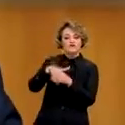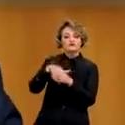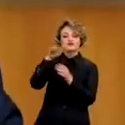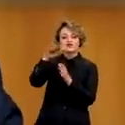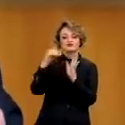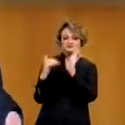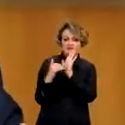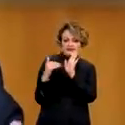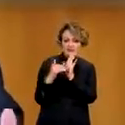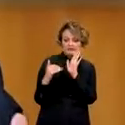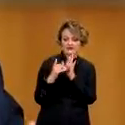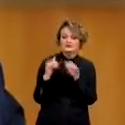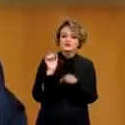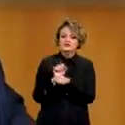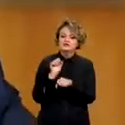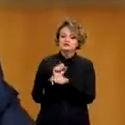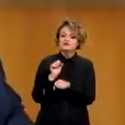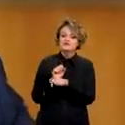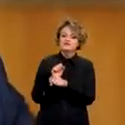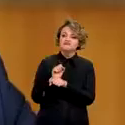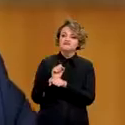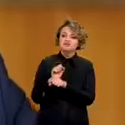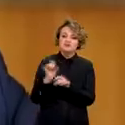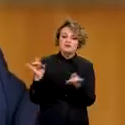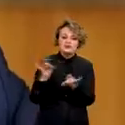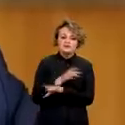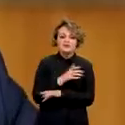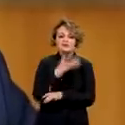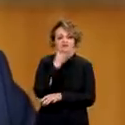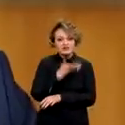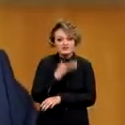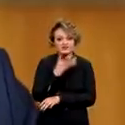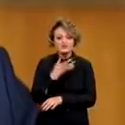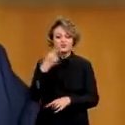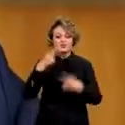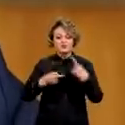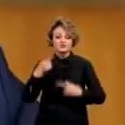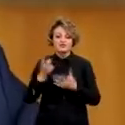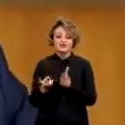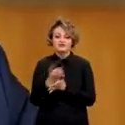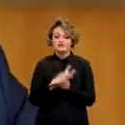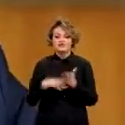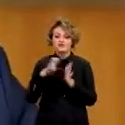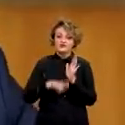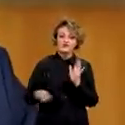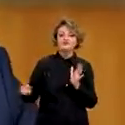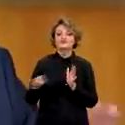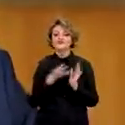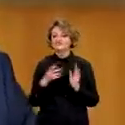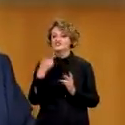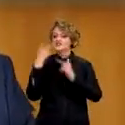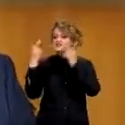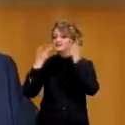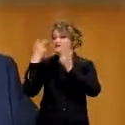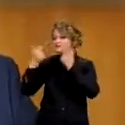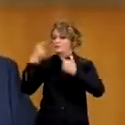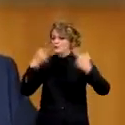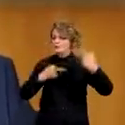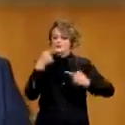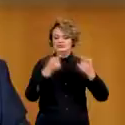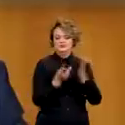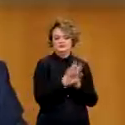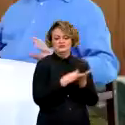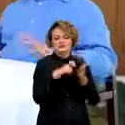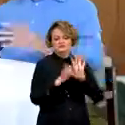E eu espero que a gente chegue no fim do ano com a política tributária nova, para a gente nunca mais ficar falando de política tributária nesse